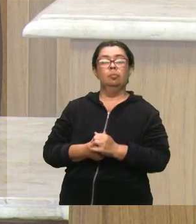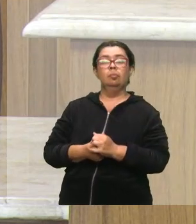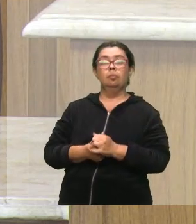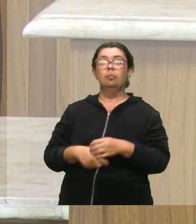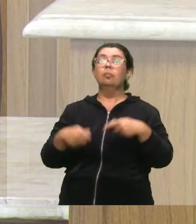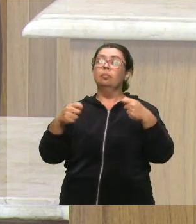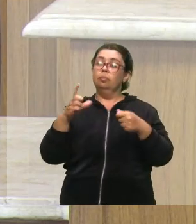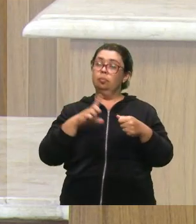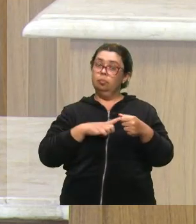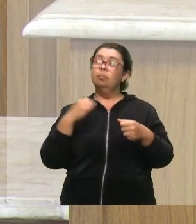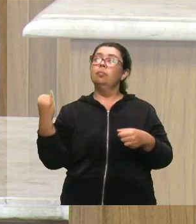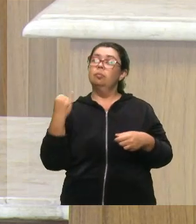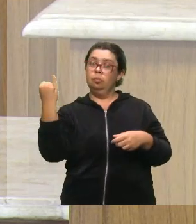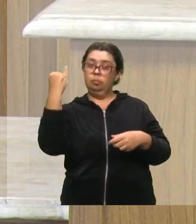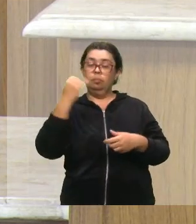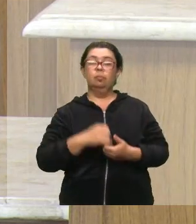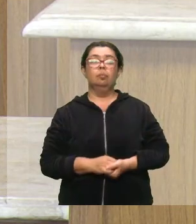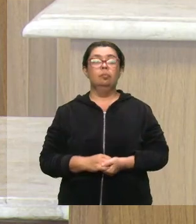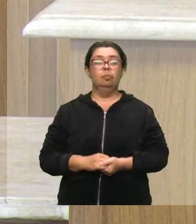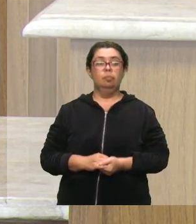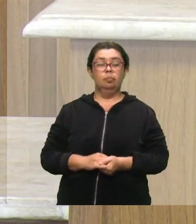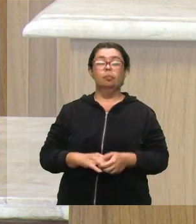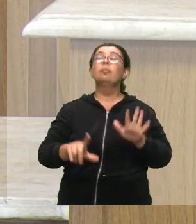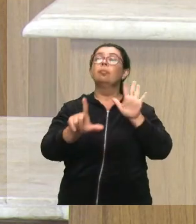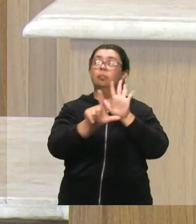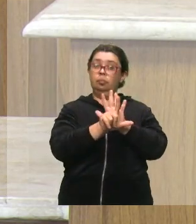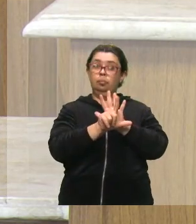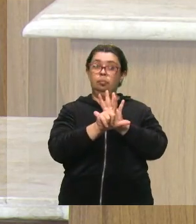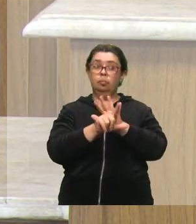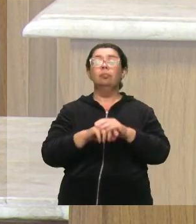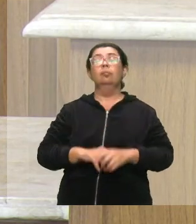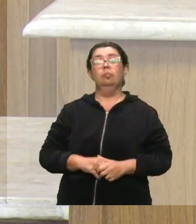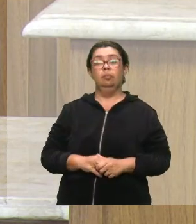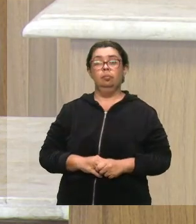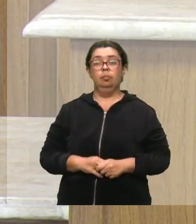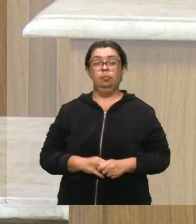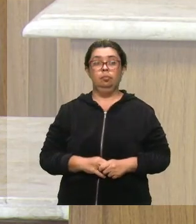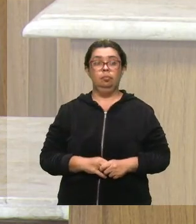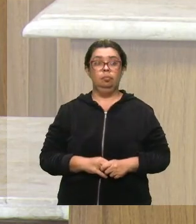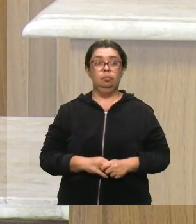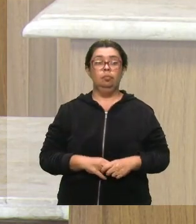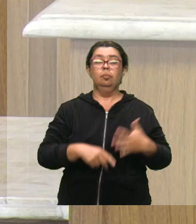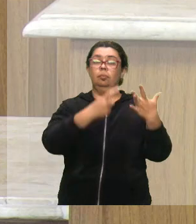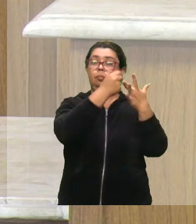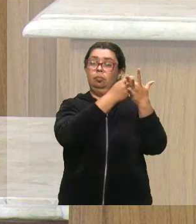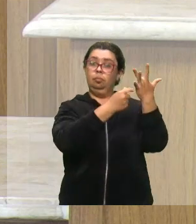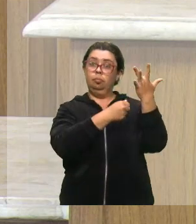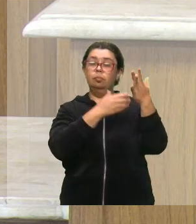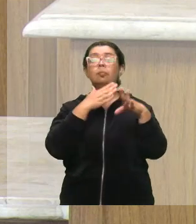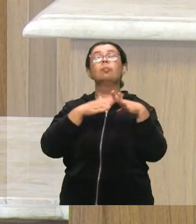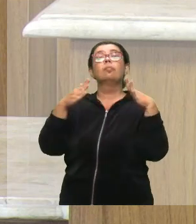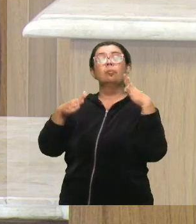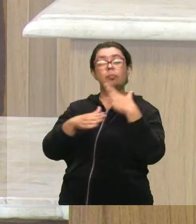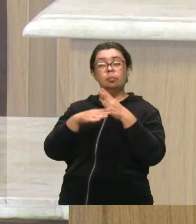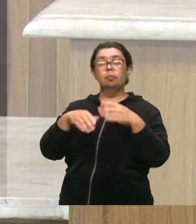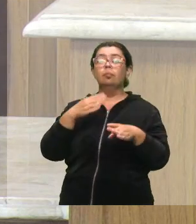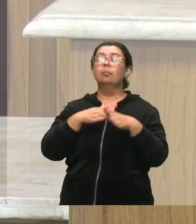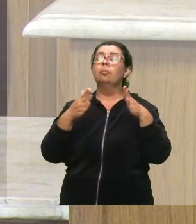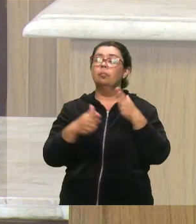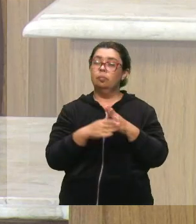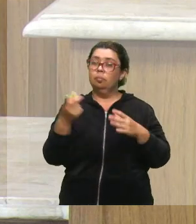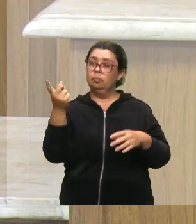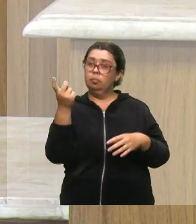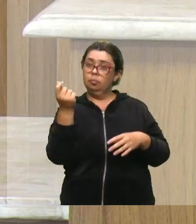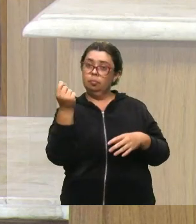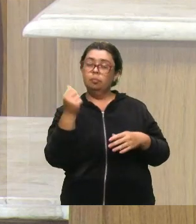ter o mesmo valor, legalidade, ela é uma lei, e orçamento bruto, todas as receitas e todas as